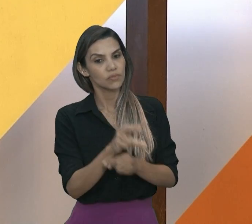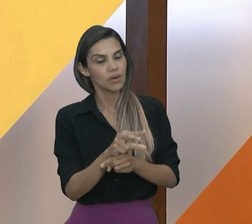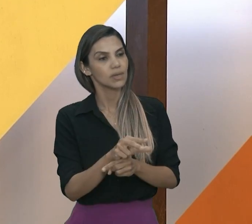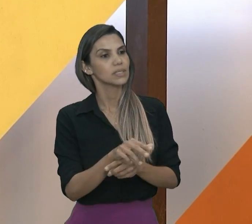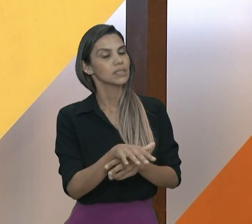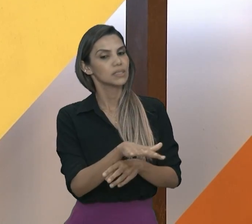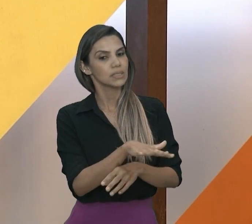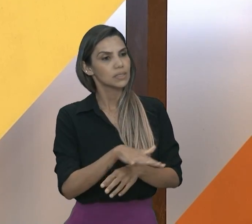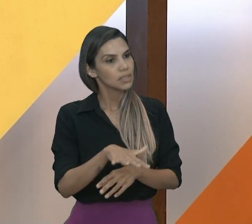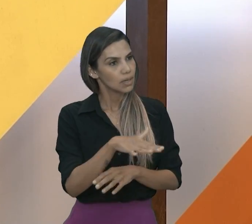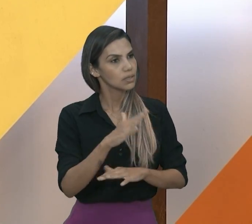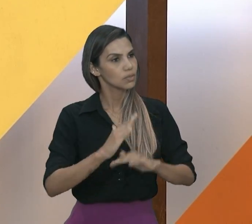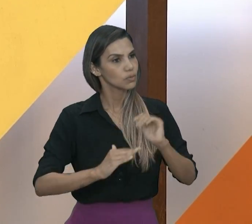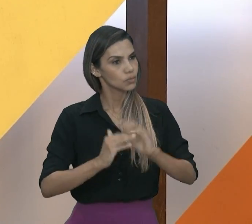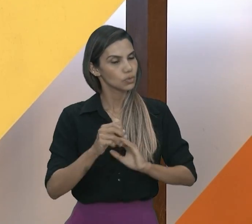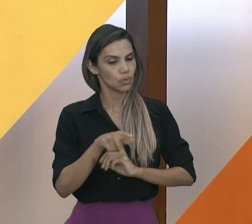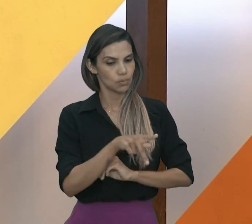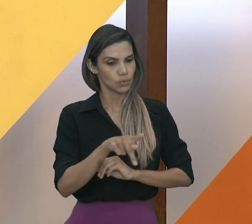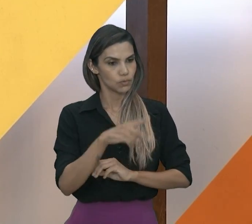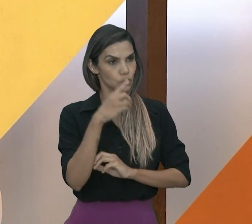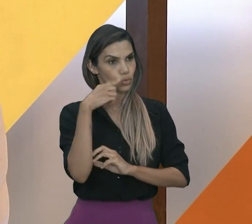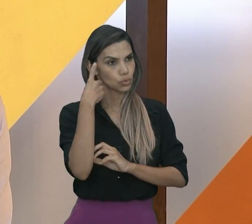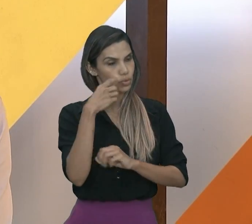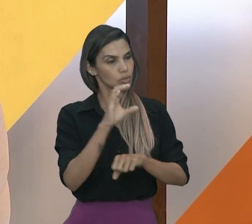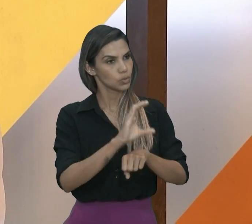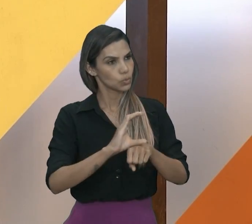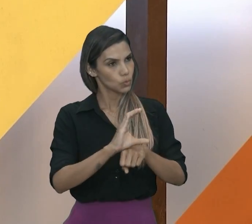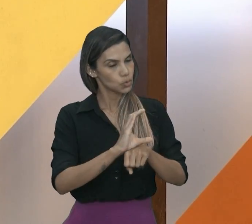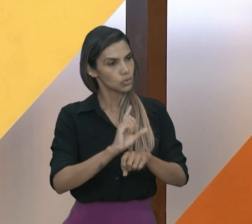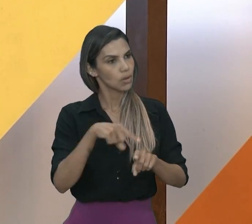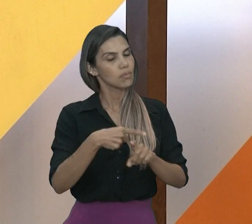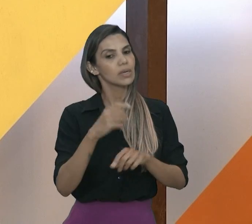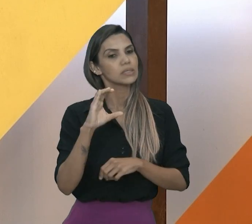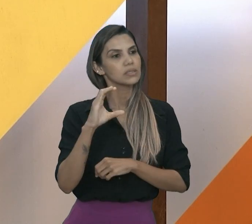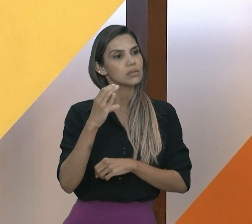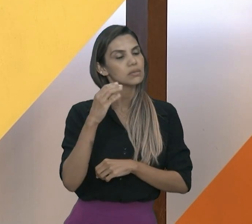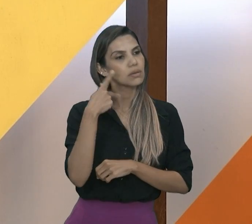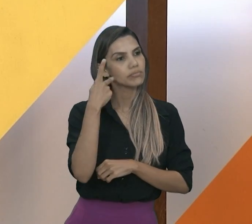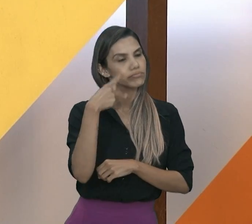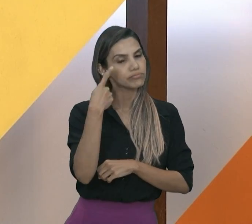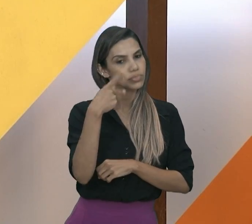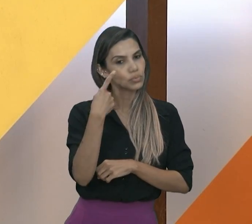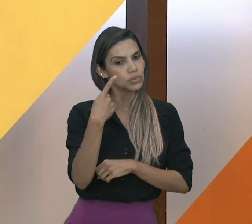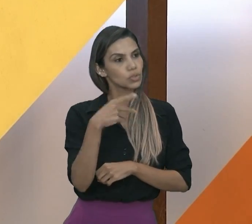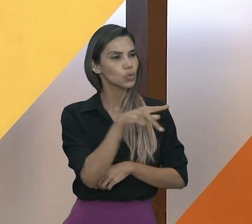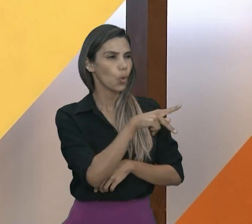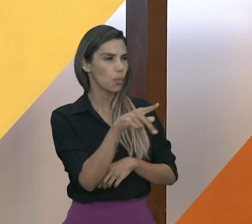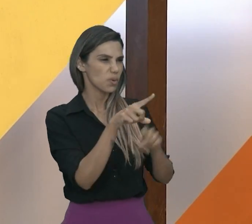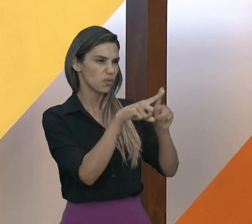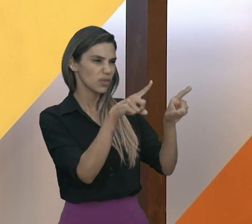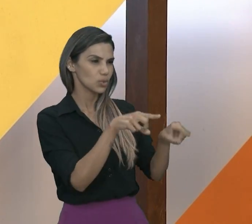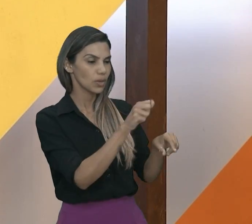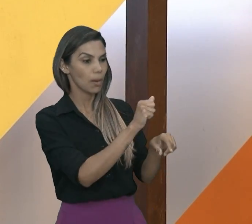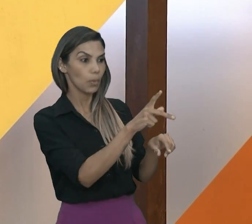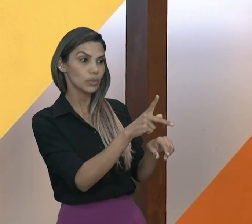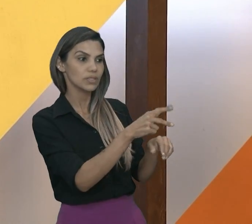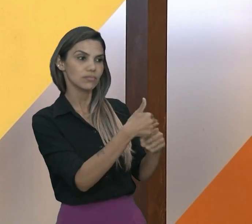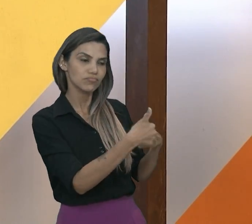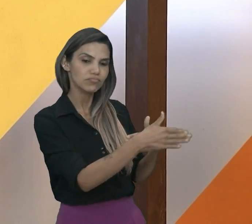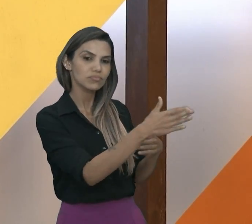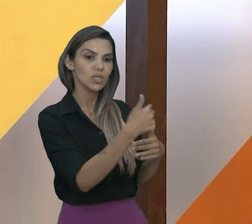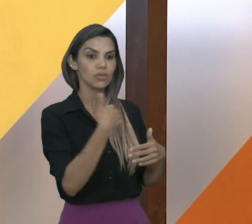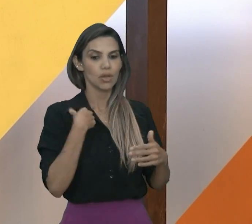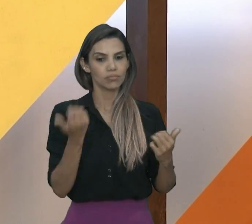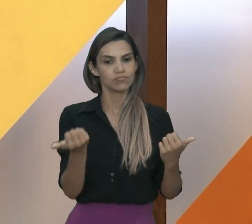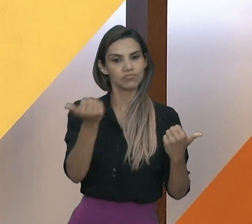de professor de Direito Constitucional e Ciência Política. O professor titular estava aposentando, e essa é